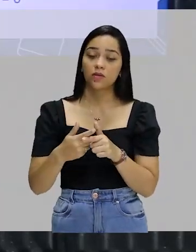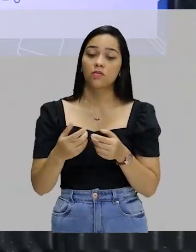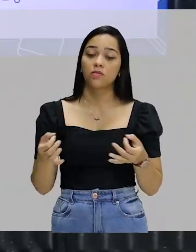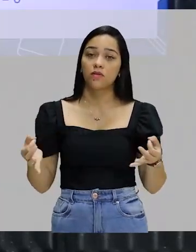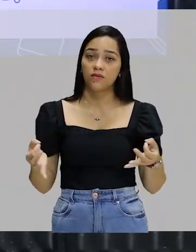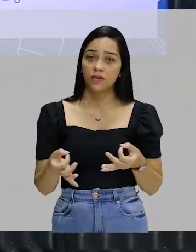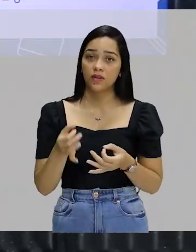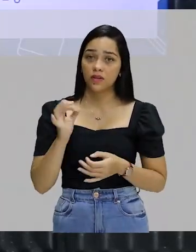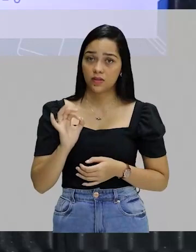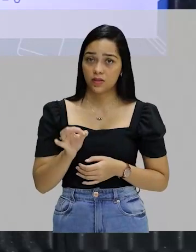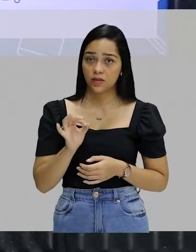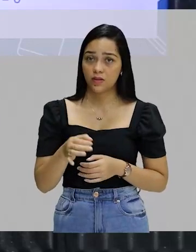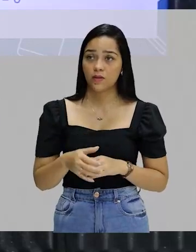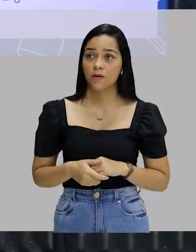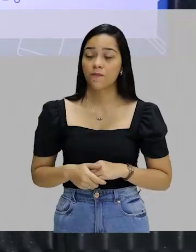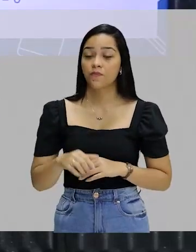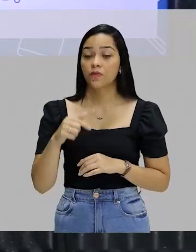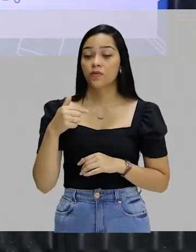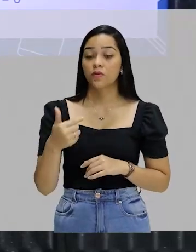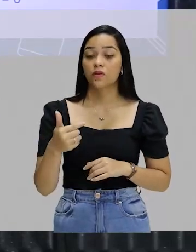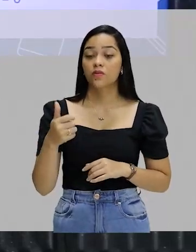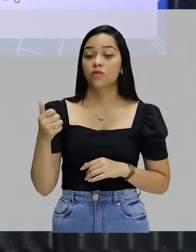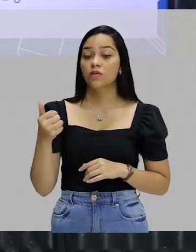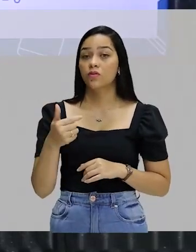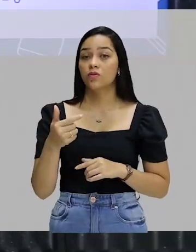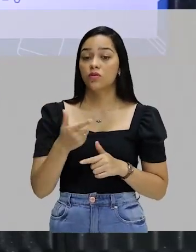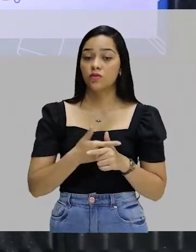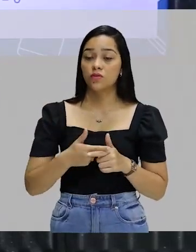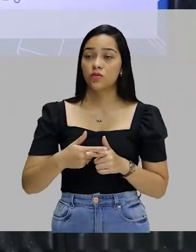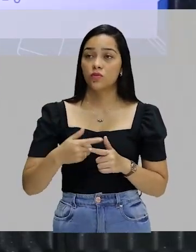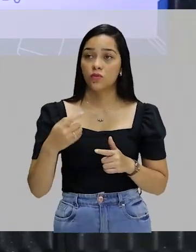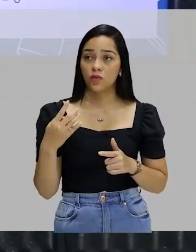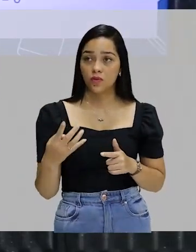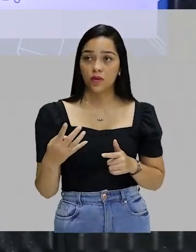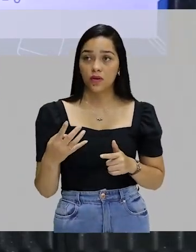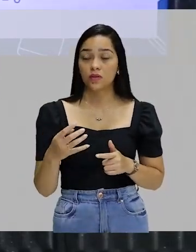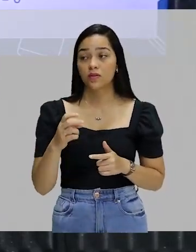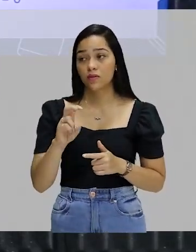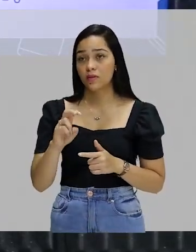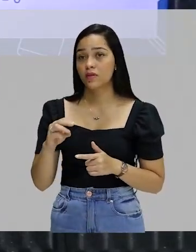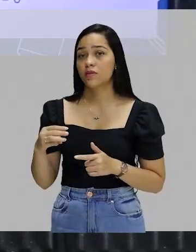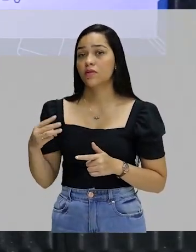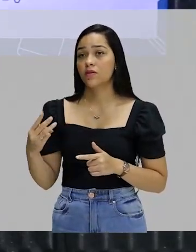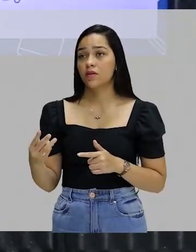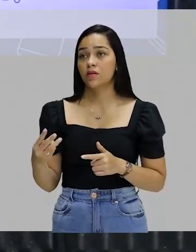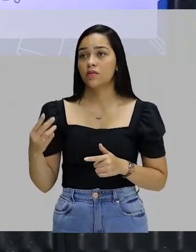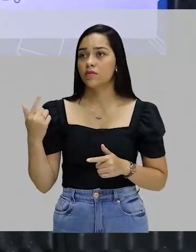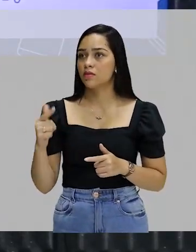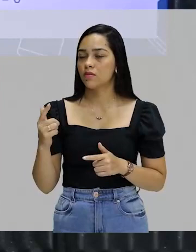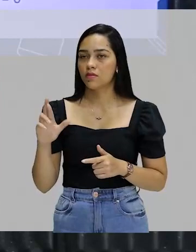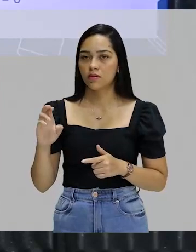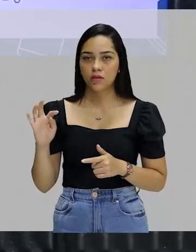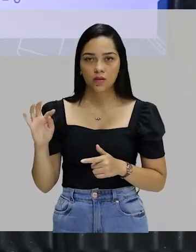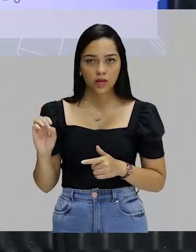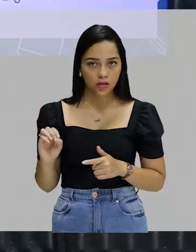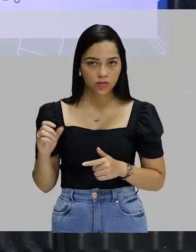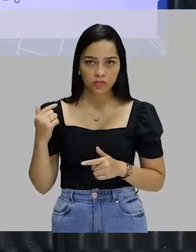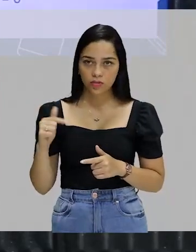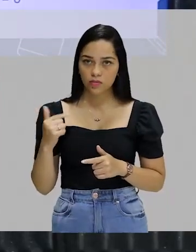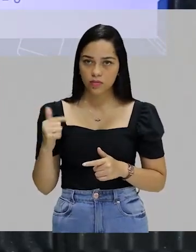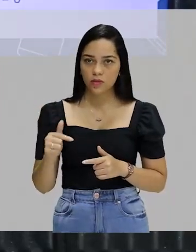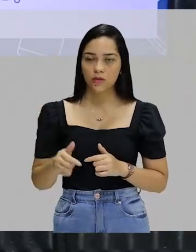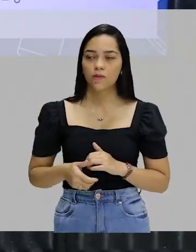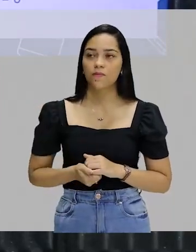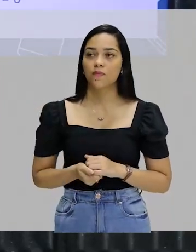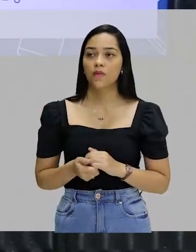perfeita, certo? 212 dividido por 4, 53. Não tem resto, não tem sobra.